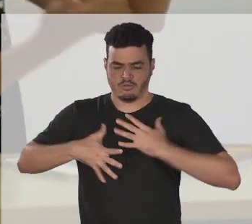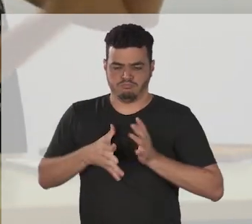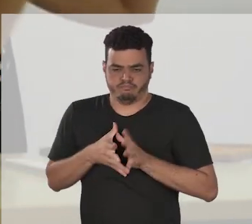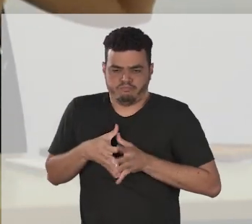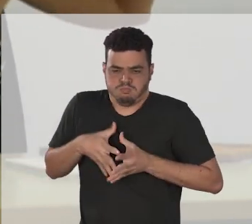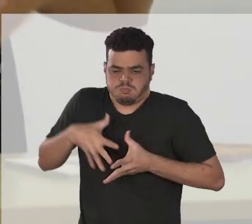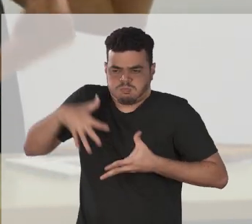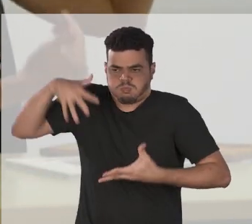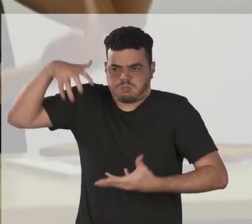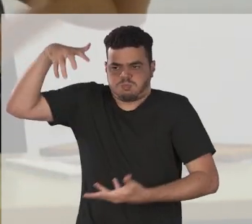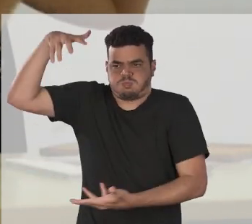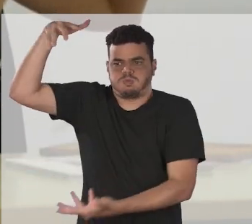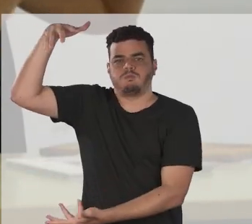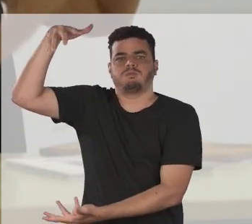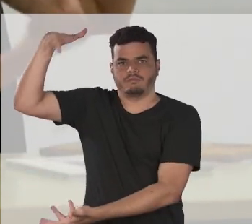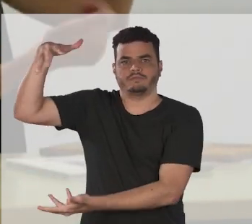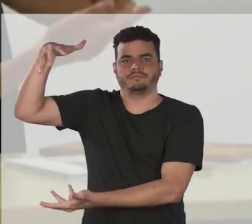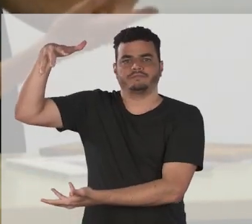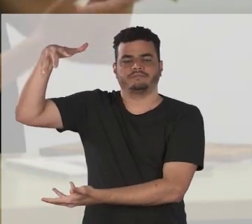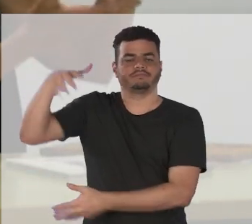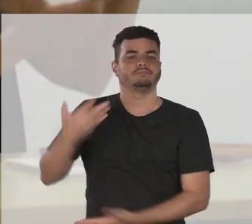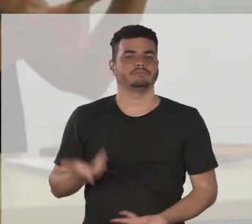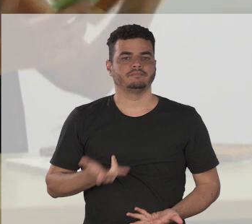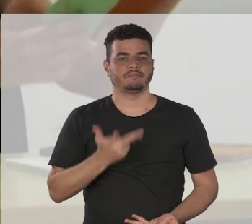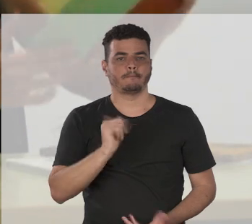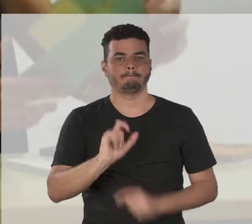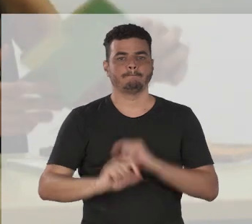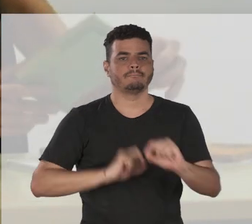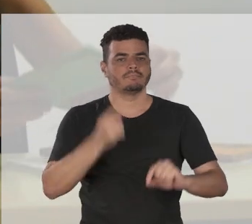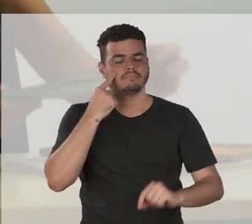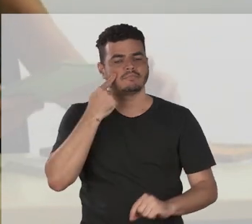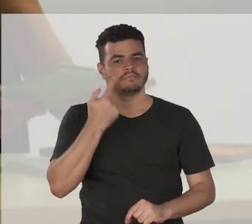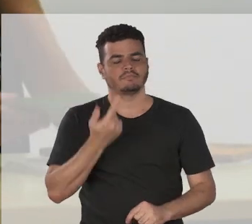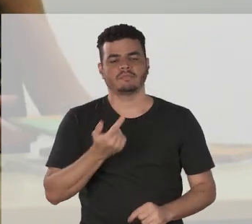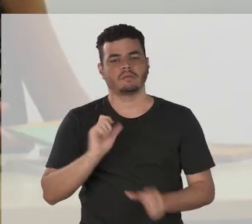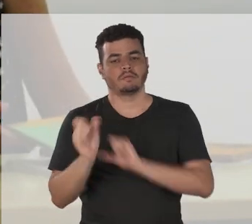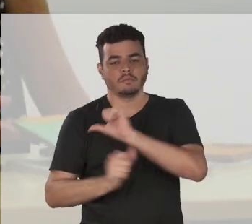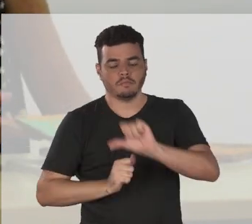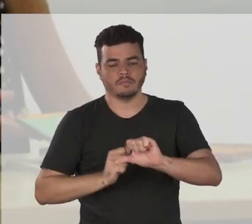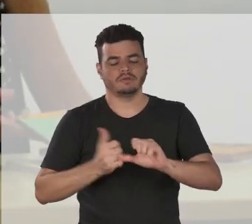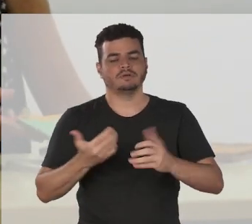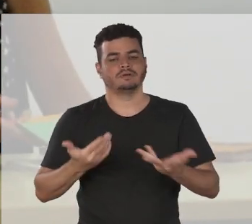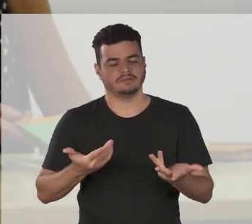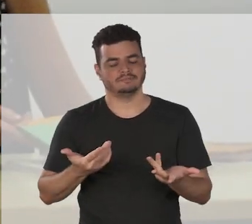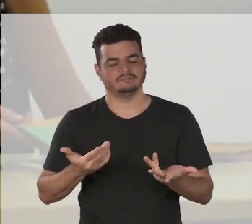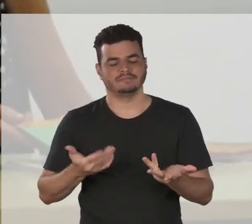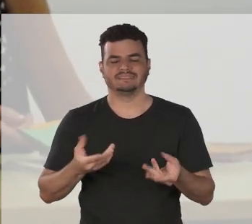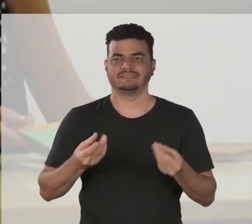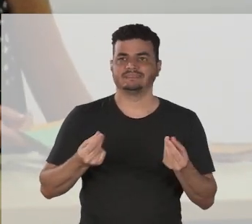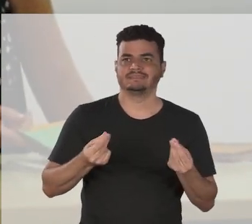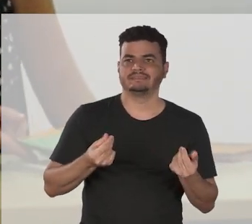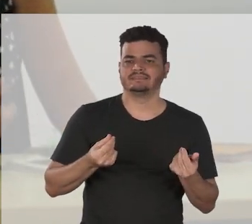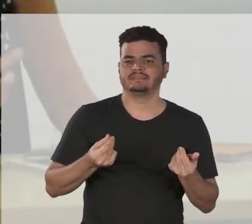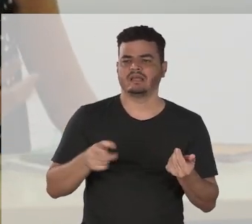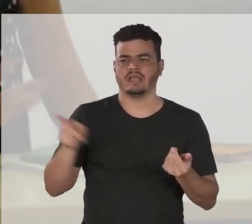tem se transformado em um balão. Não tem um retrocesso para voltar a ser mãe. Né? Então aqui